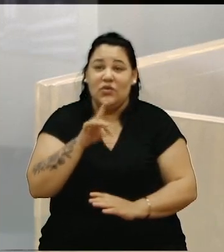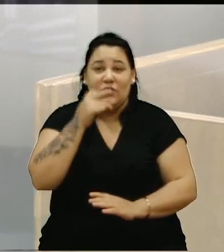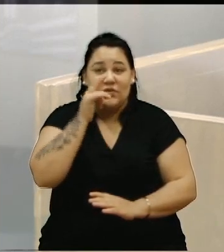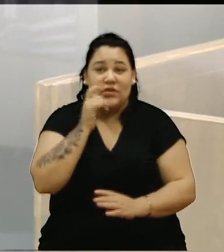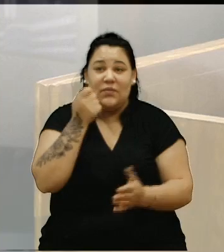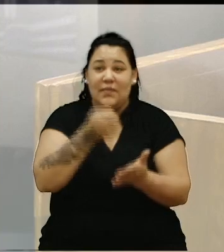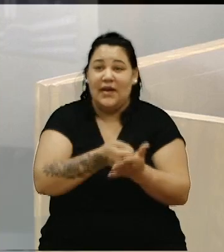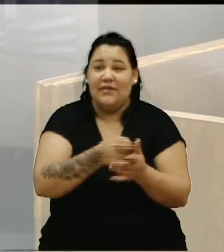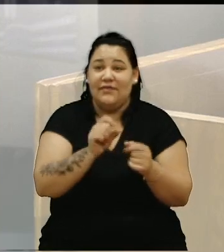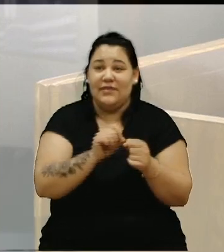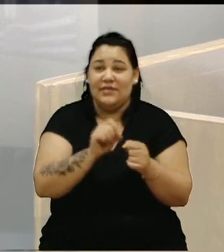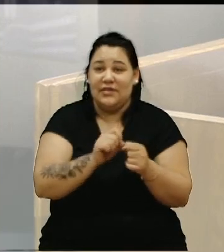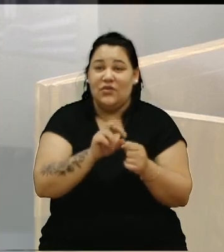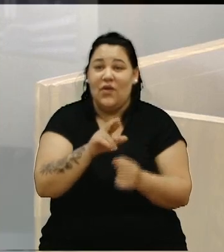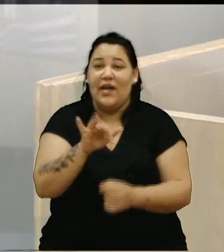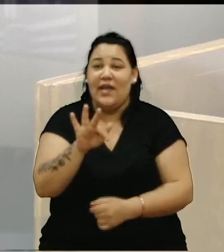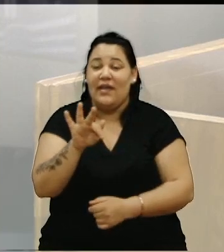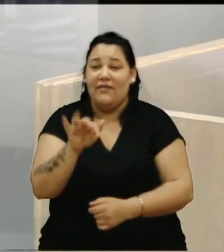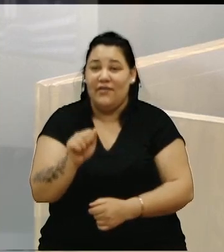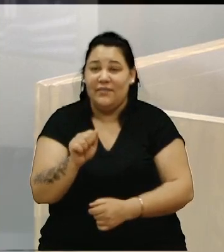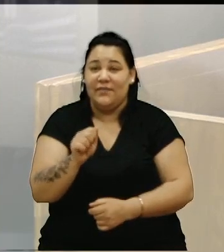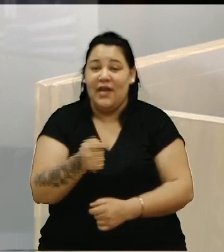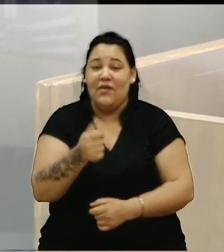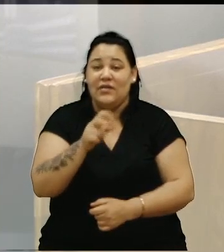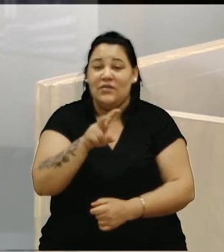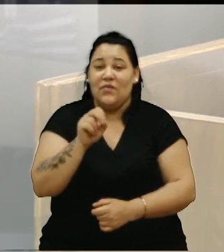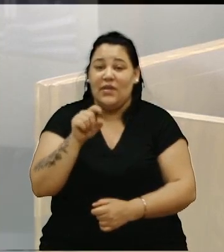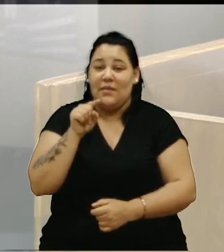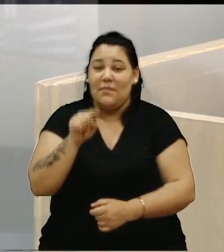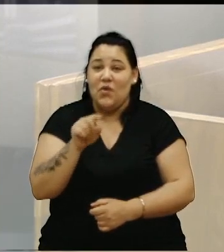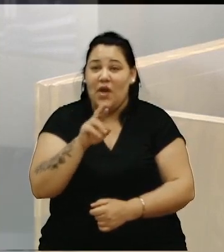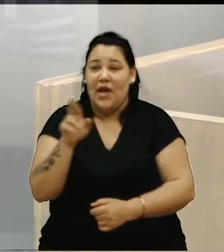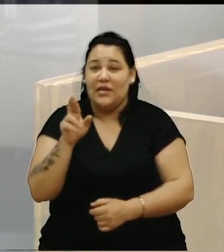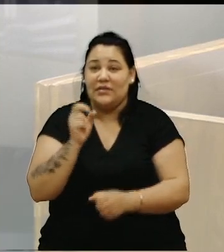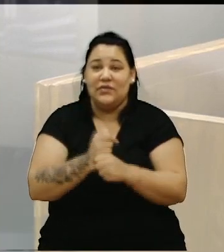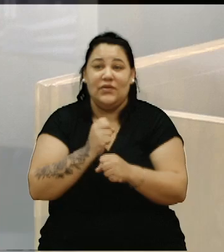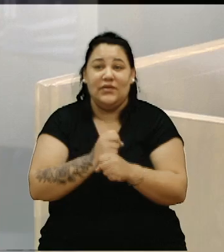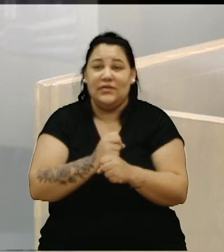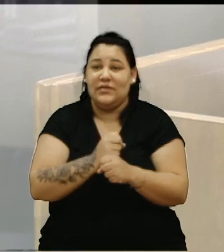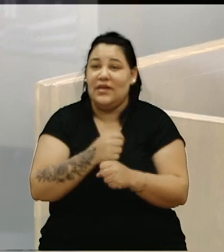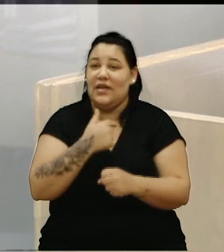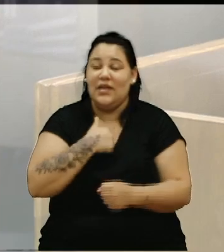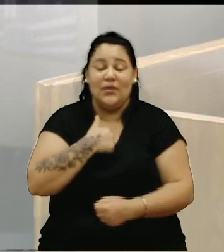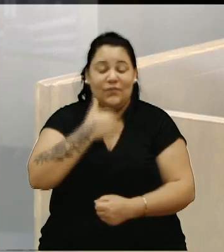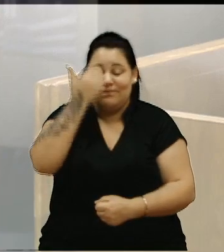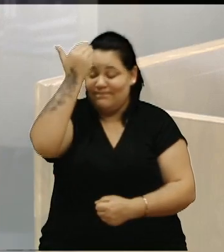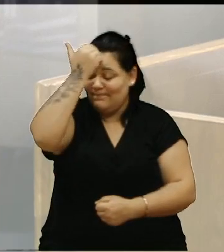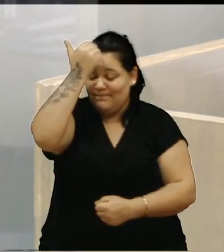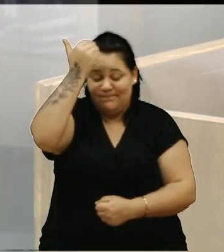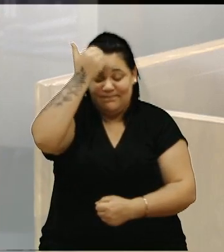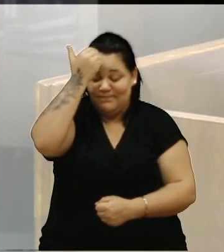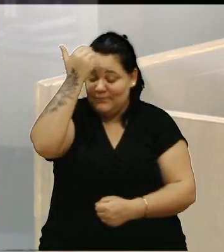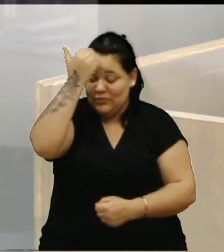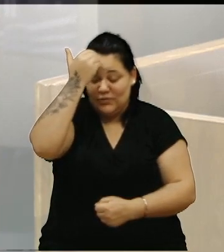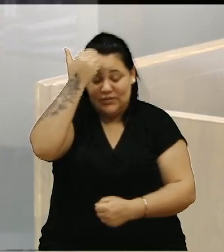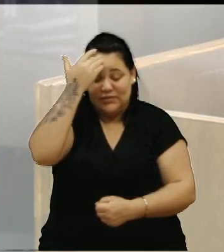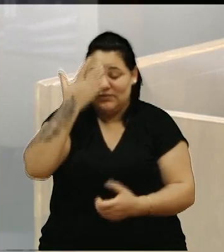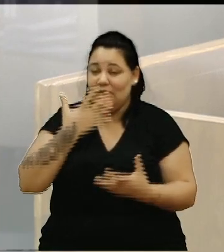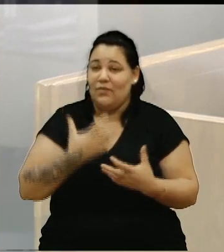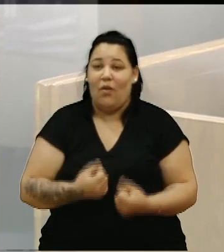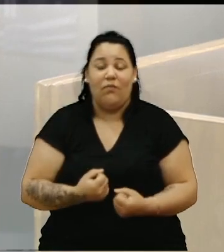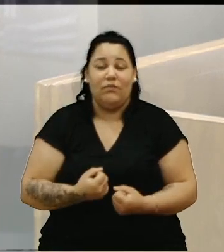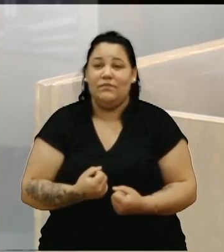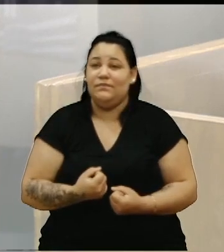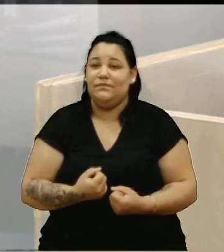quase R$50.000 ao ano. E eu não aguento mais. Eu estou no meu limite e